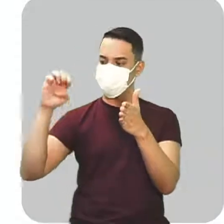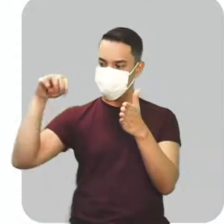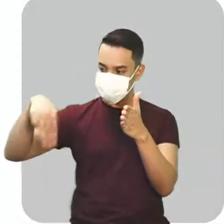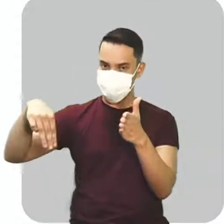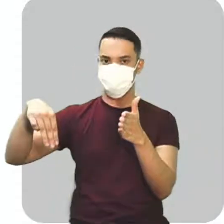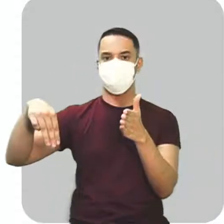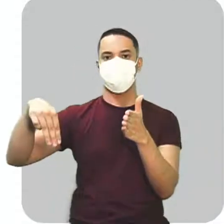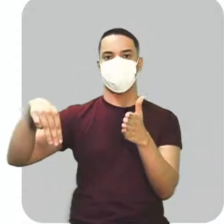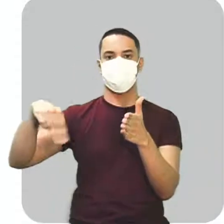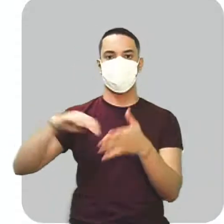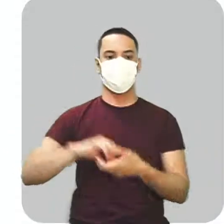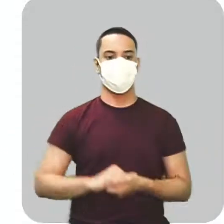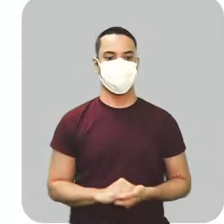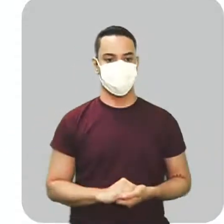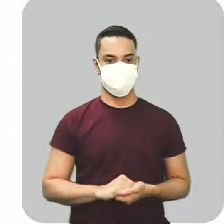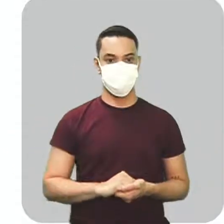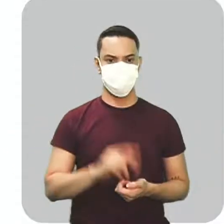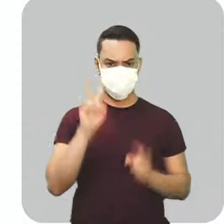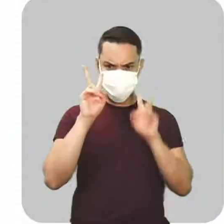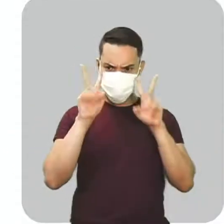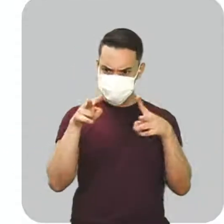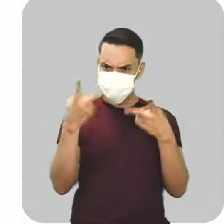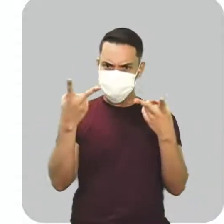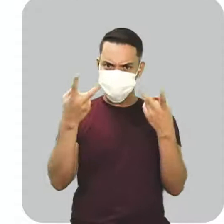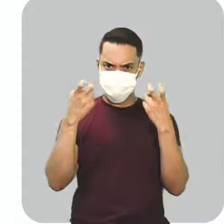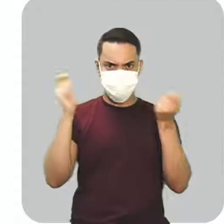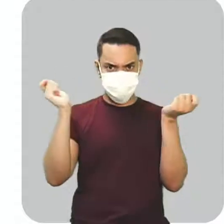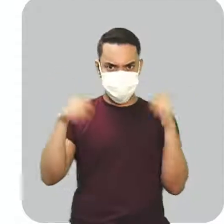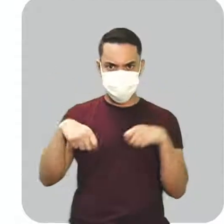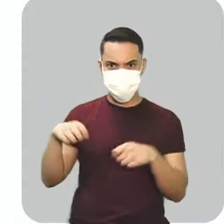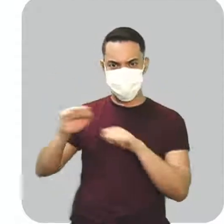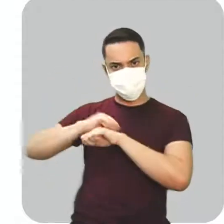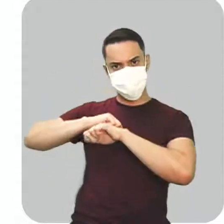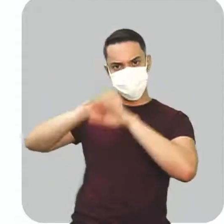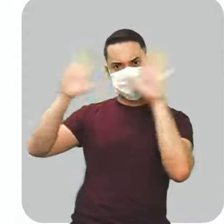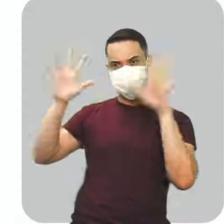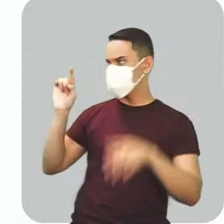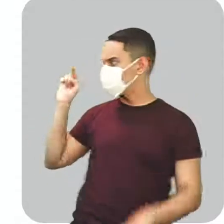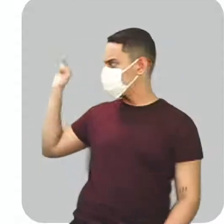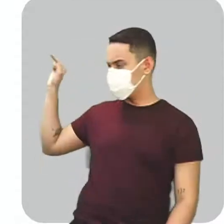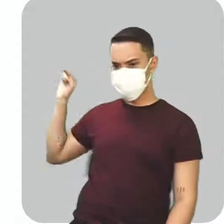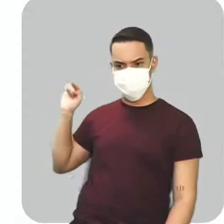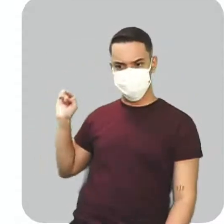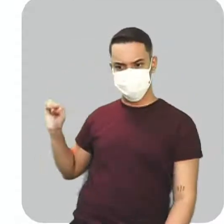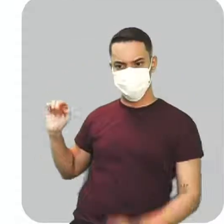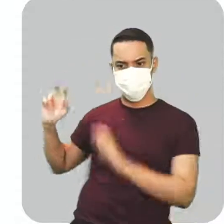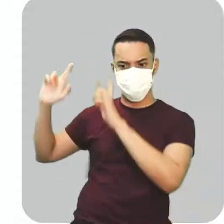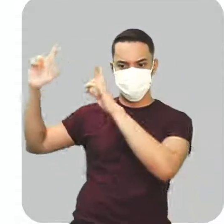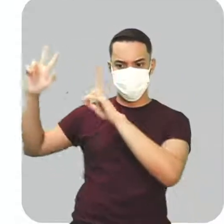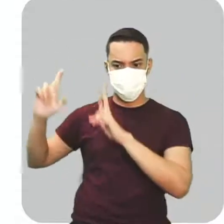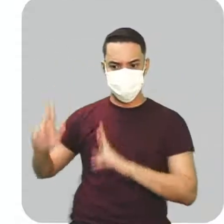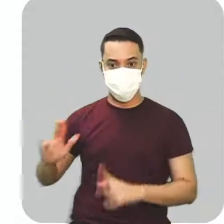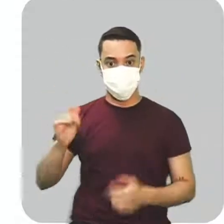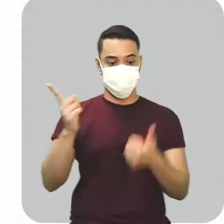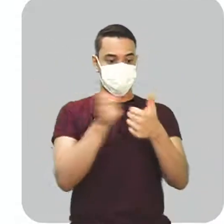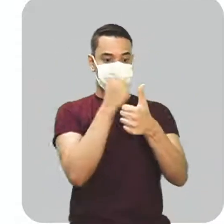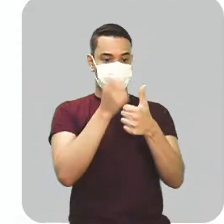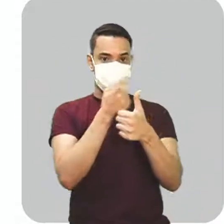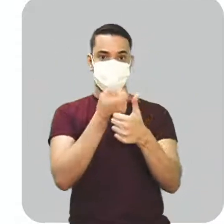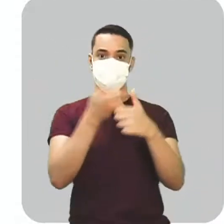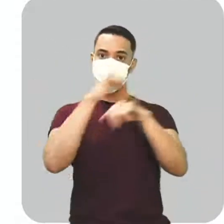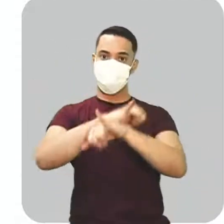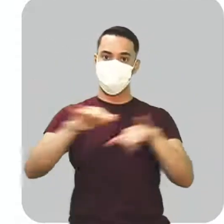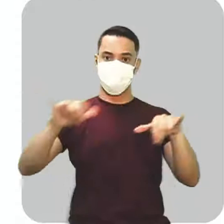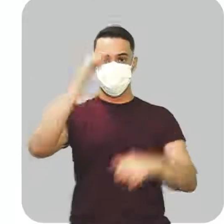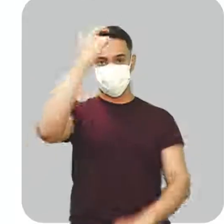principal. Visualizou? Estão prestando atenção aí? A diferença? Na primeira, diz que eu sou louco, tá na